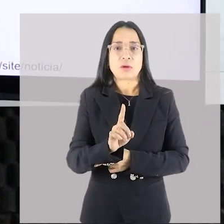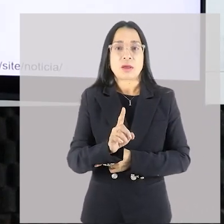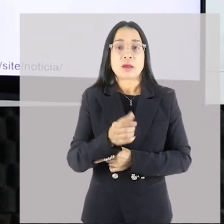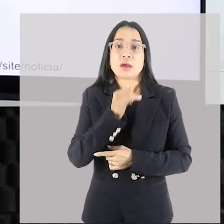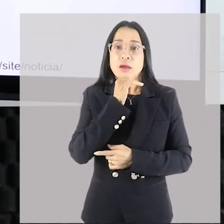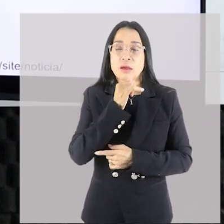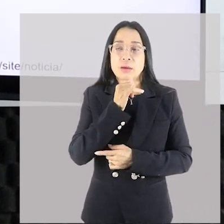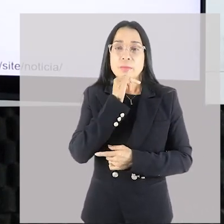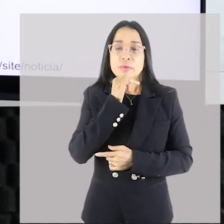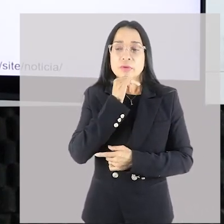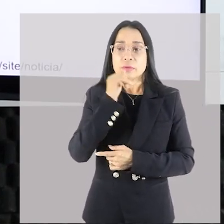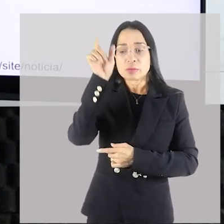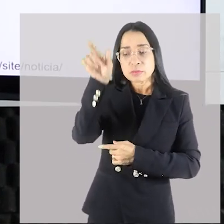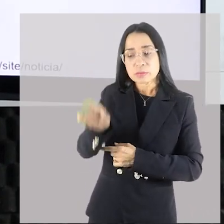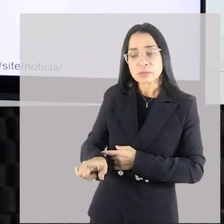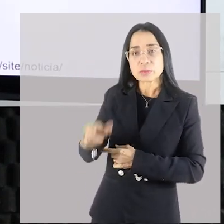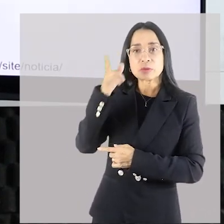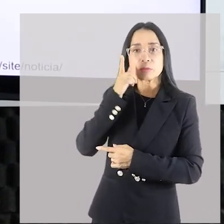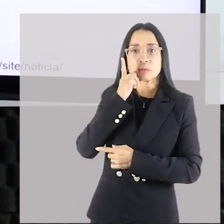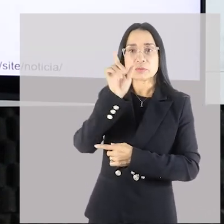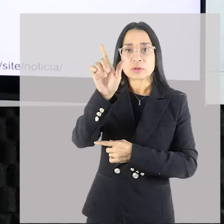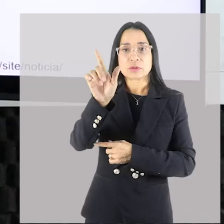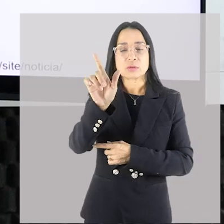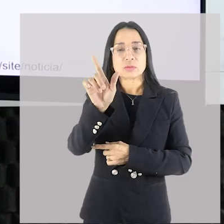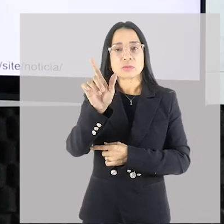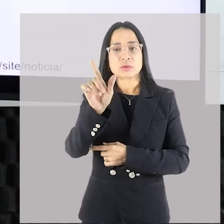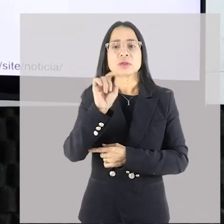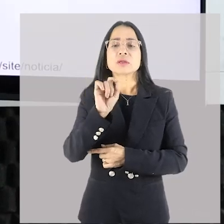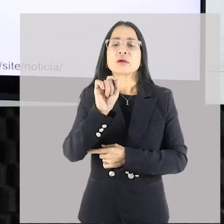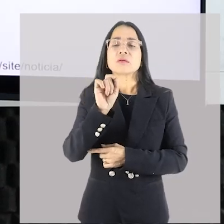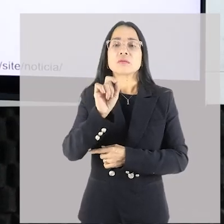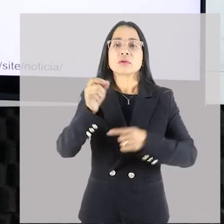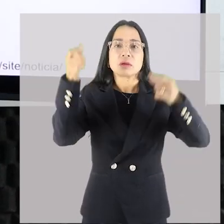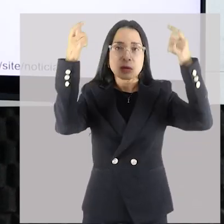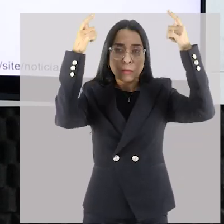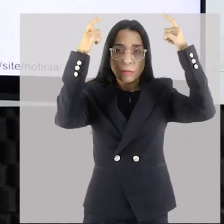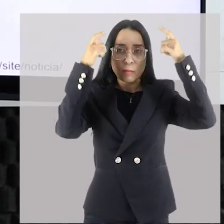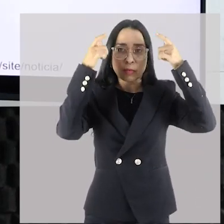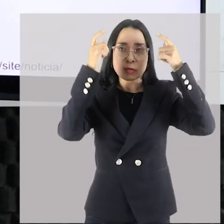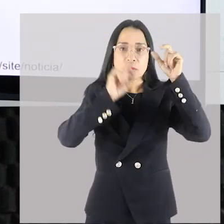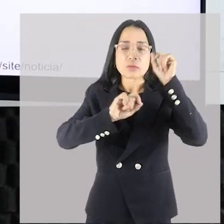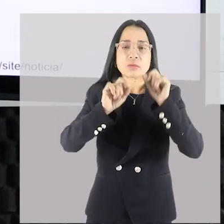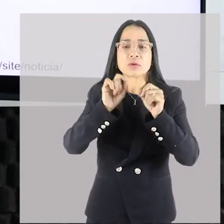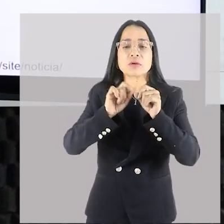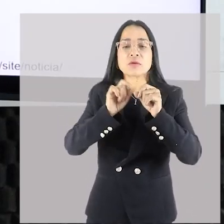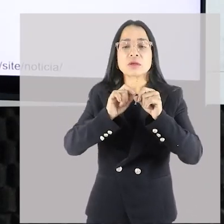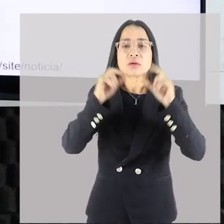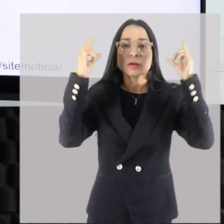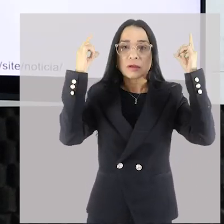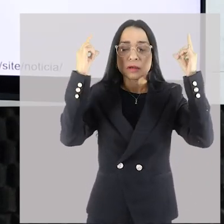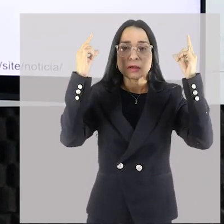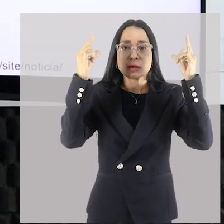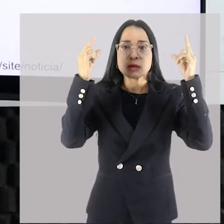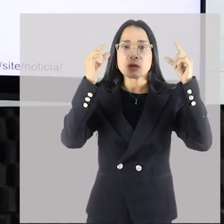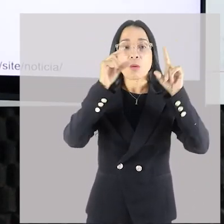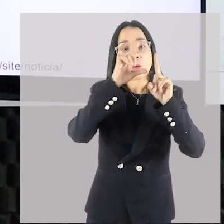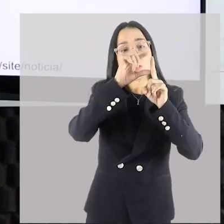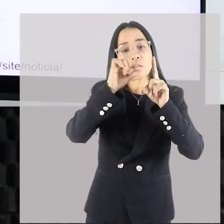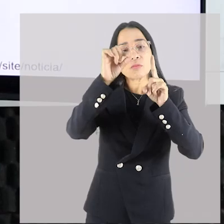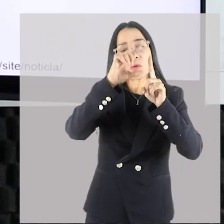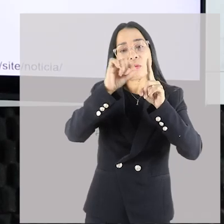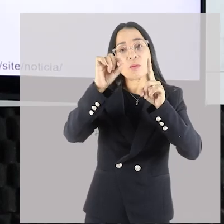ganhavam uma coroa, né? Uma coroa que era feita com